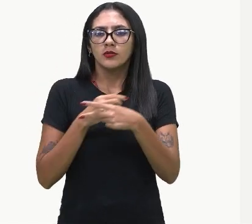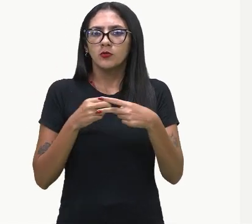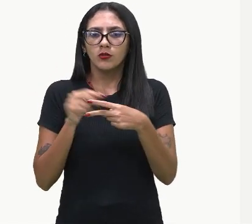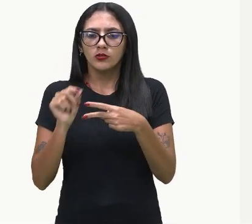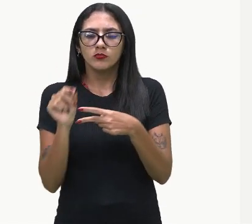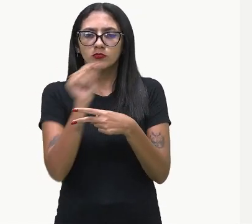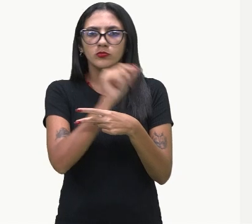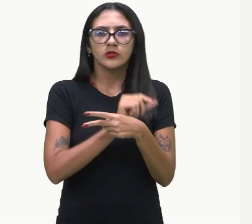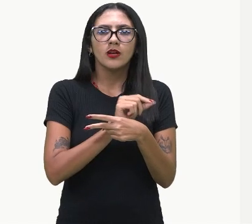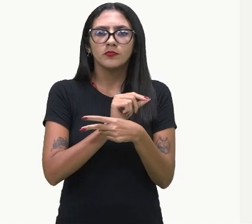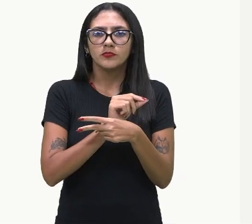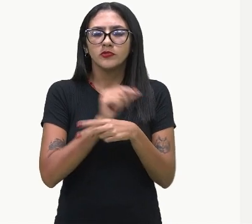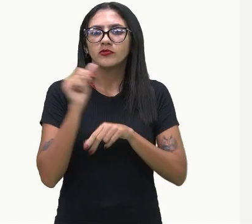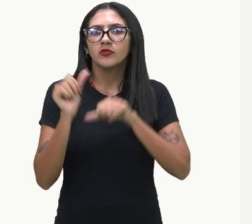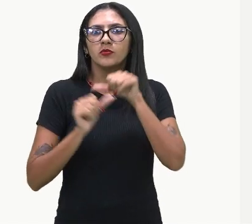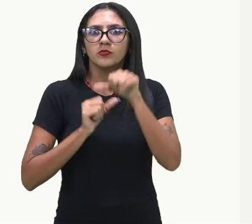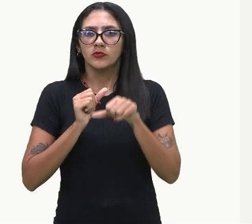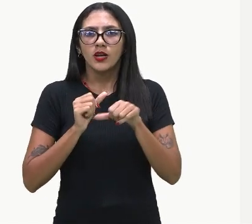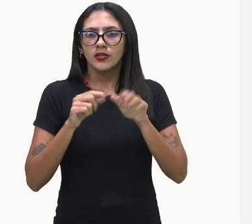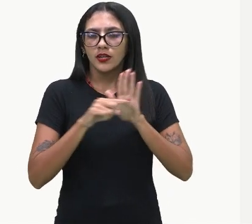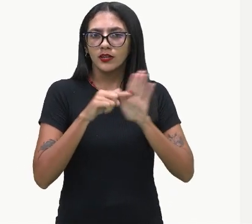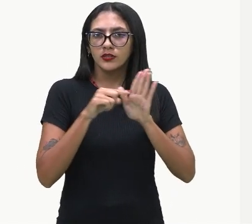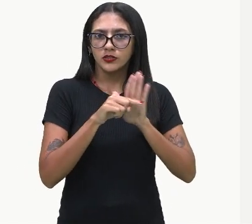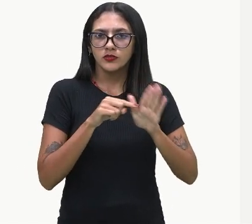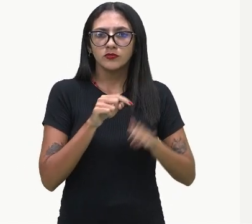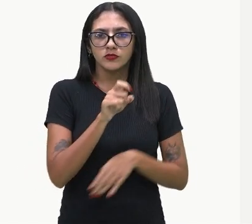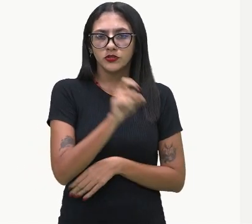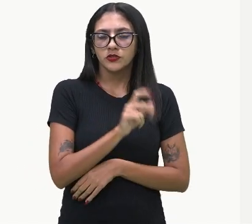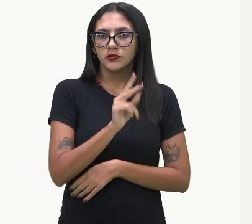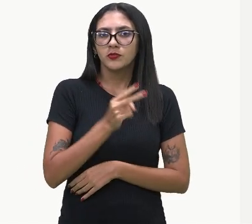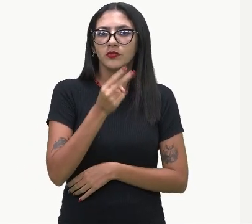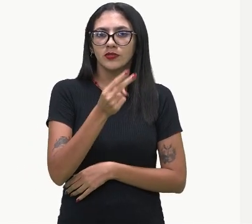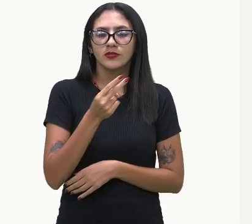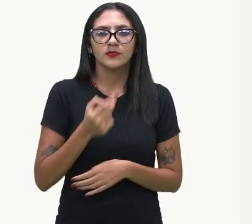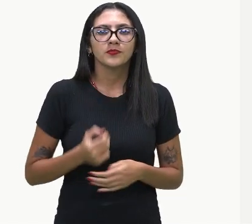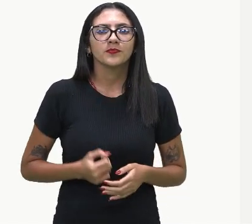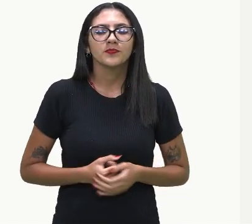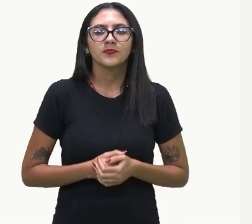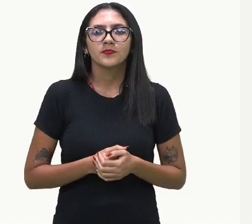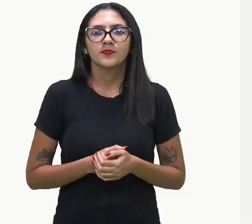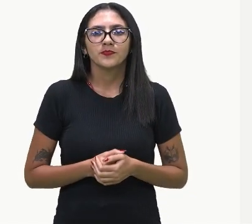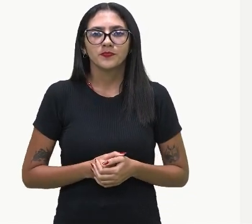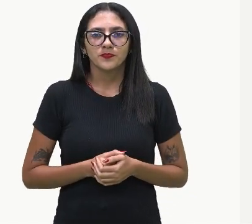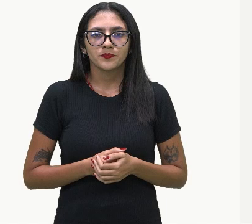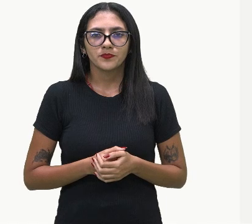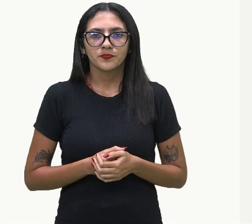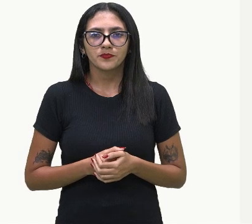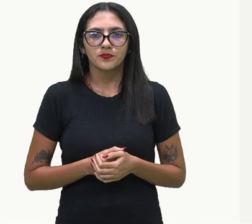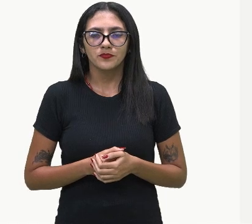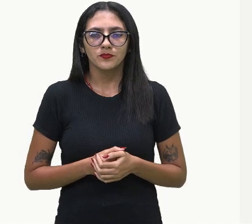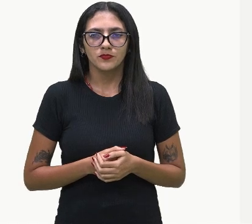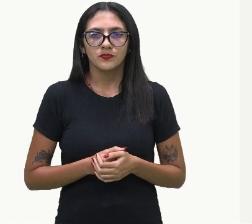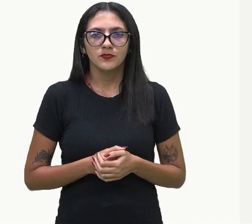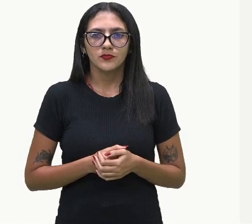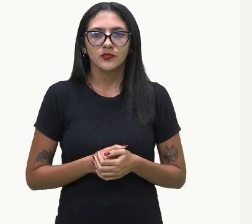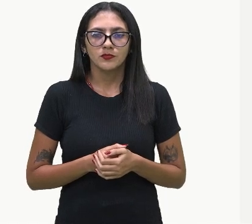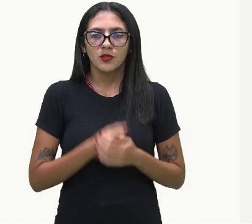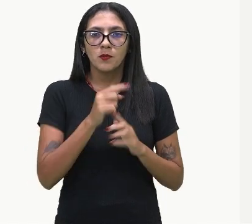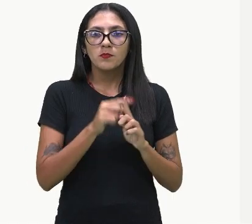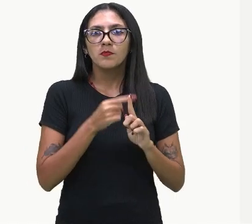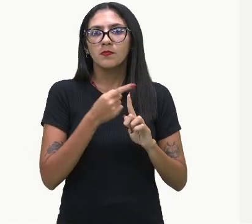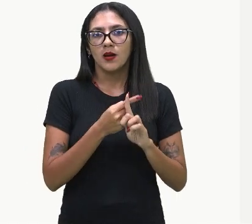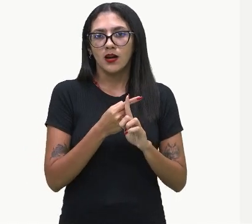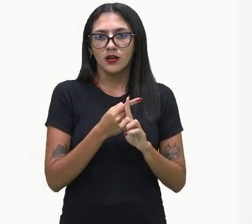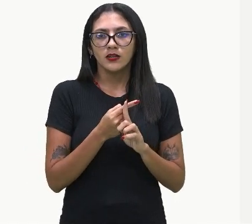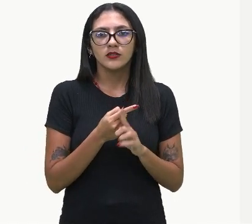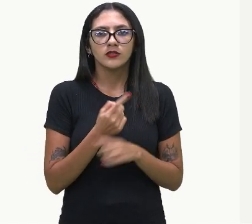então ele vai trocar o seu sinal, ficando negativo. E aí eu tenho aqui meus 2x, né, que já está